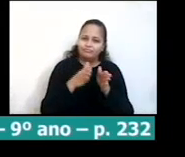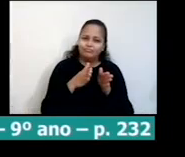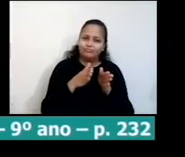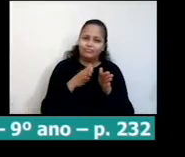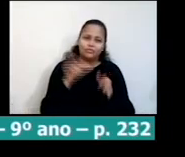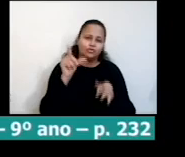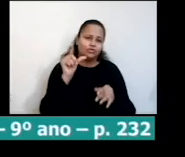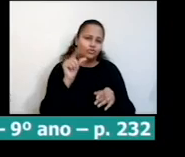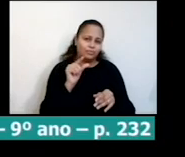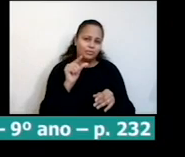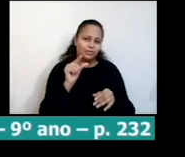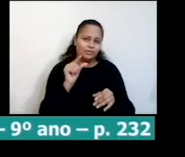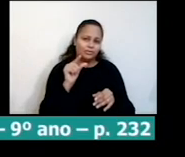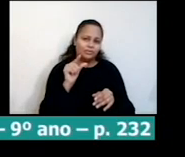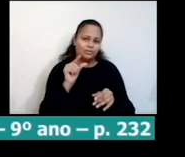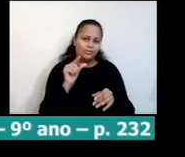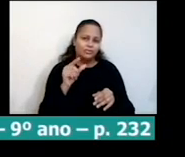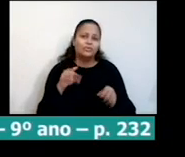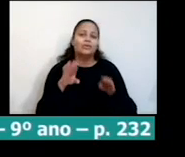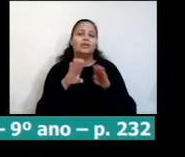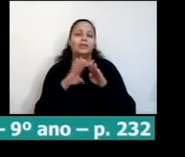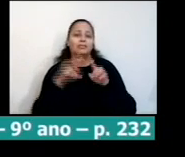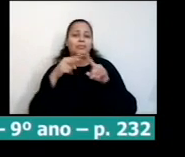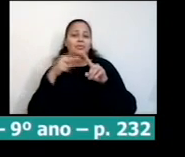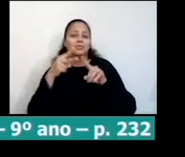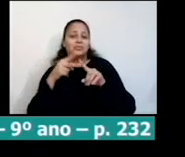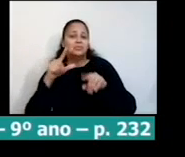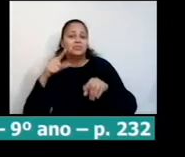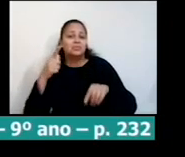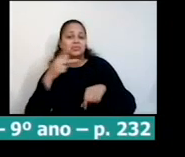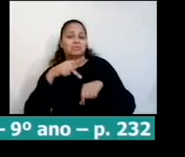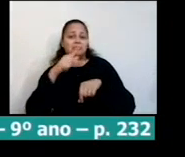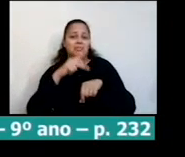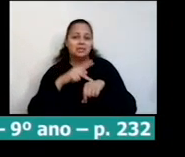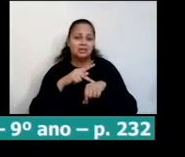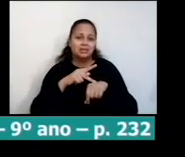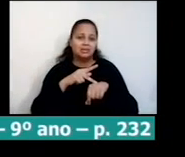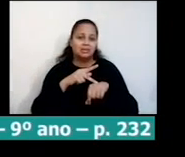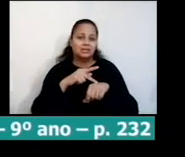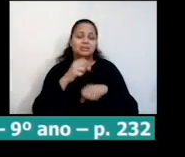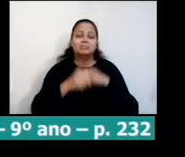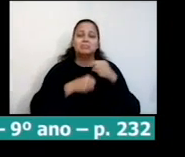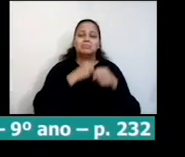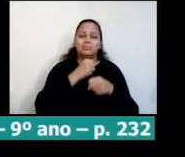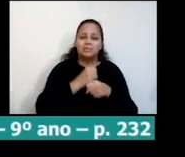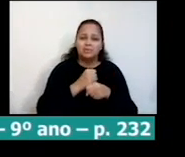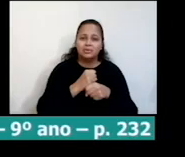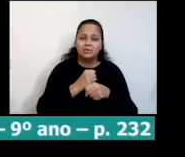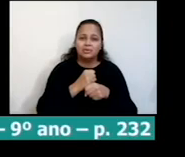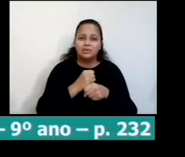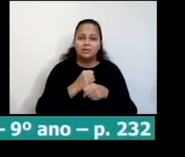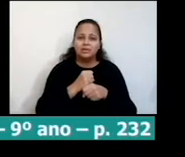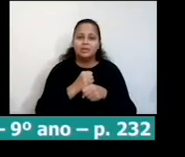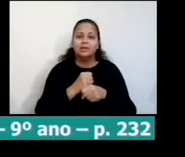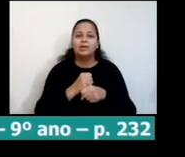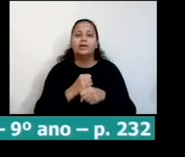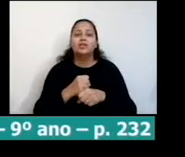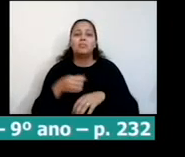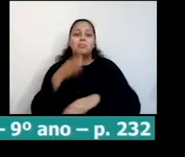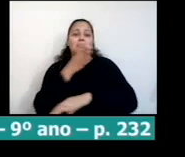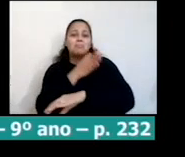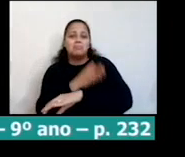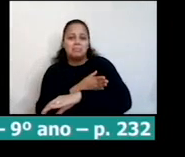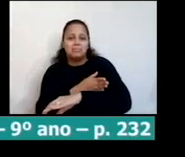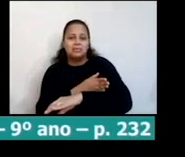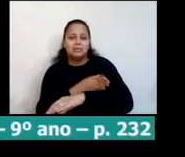com que se diminua a população. E a Coreia do Sul e Taiwan, eles passaram por um amplo processo aí de urbanização e modernização